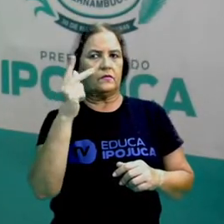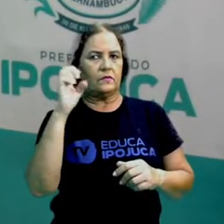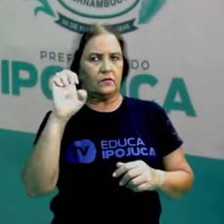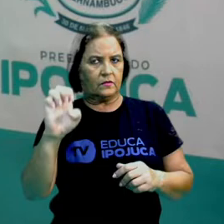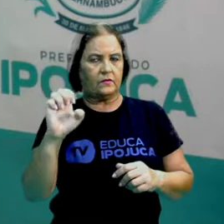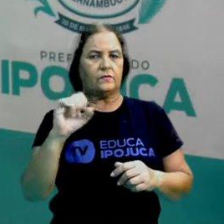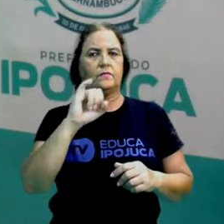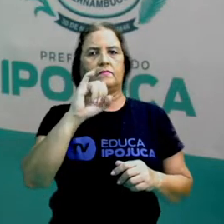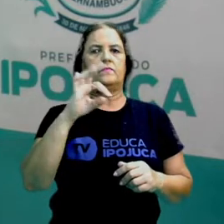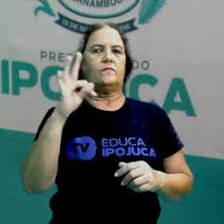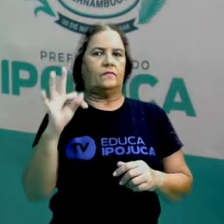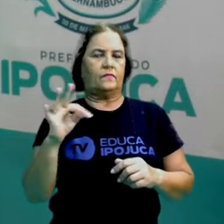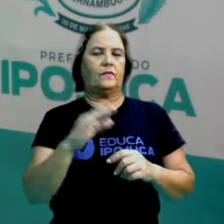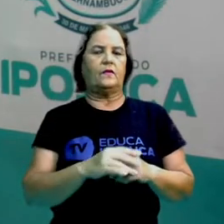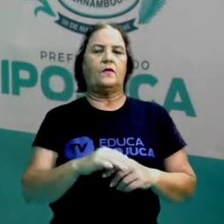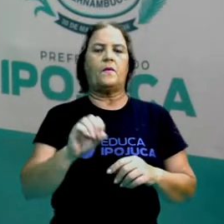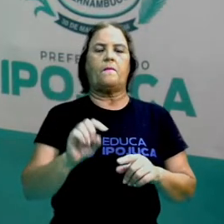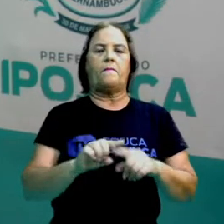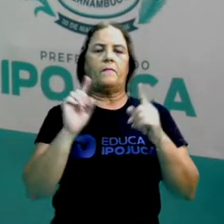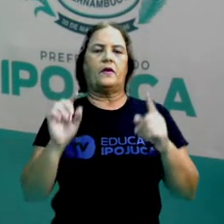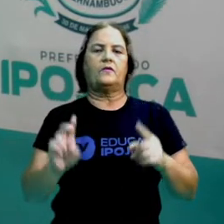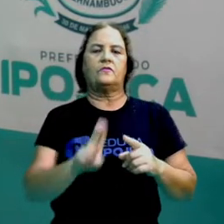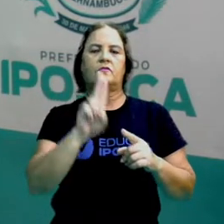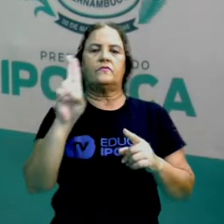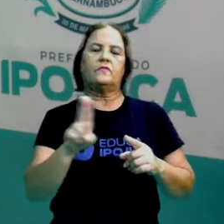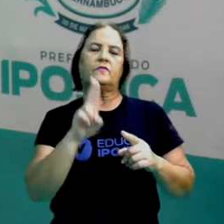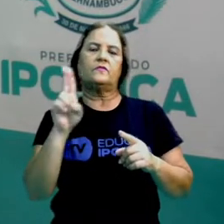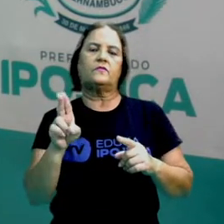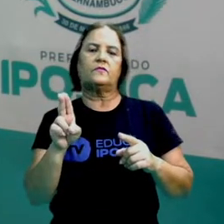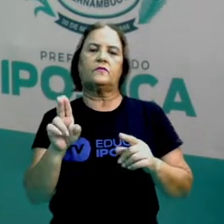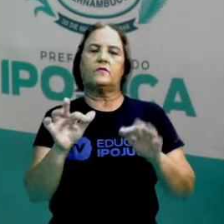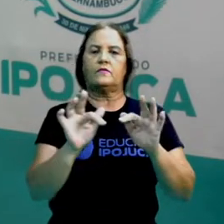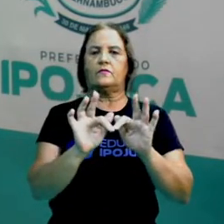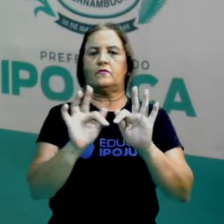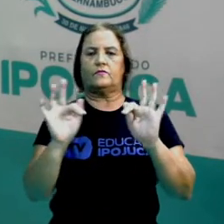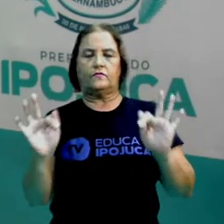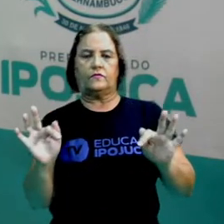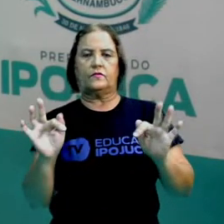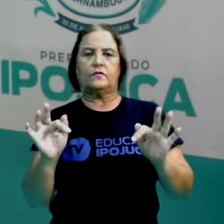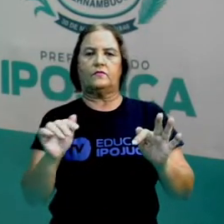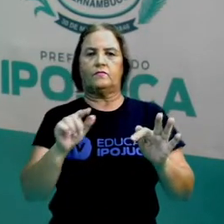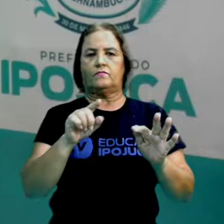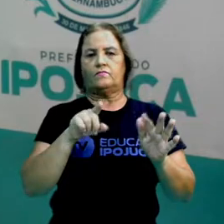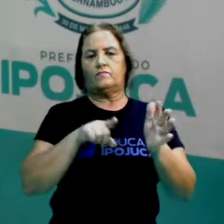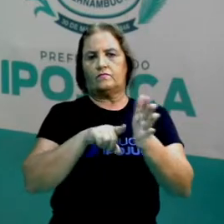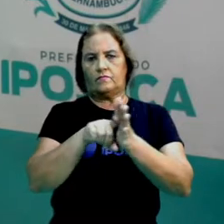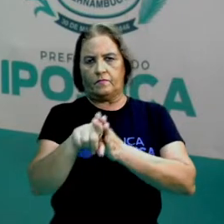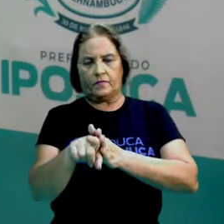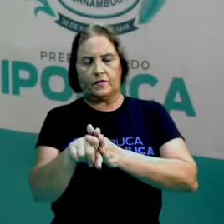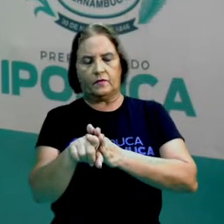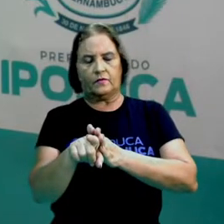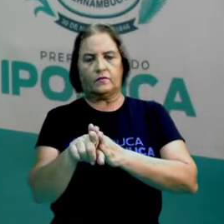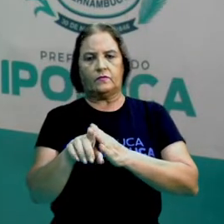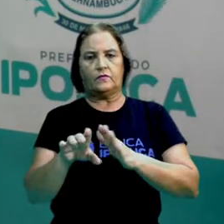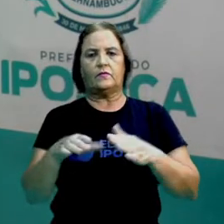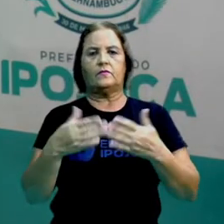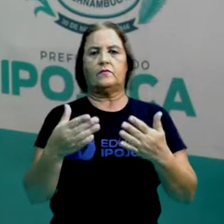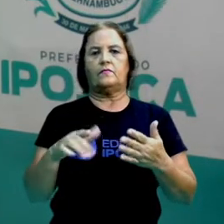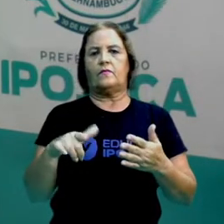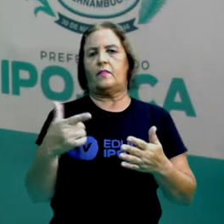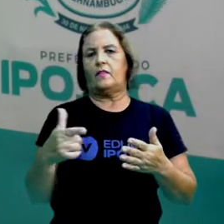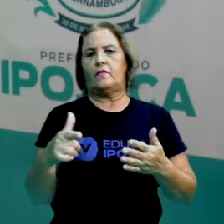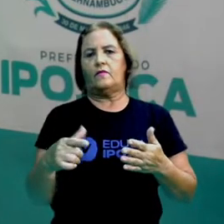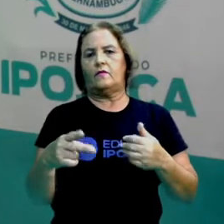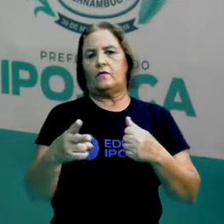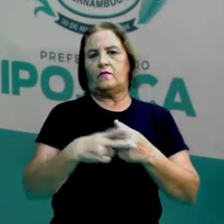utilizado em frases interrogativas quando não houver o verbo te ver oque com o verbo to be verbo